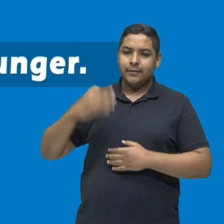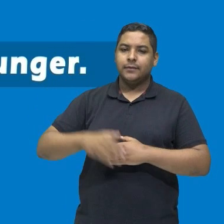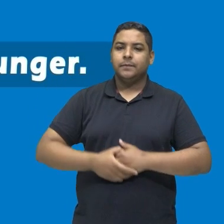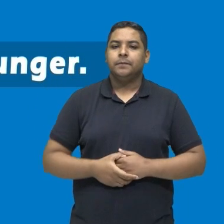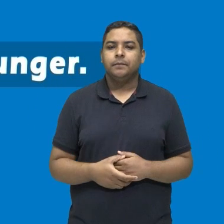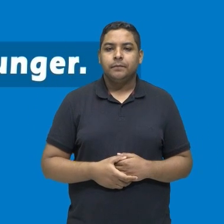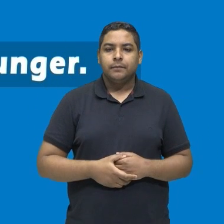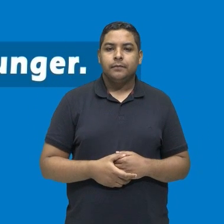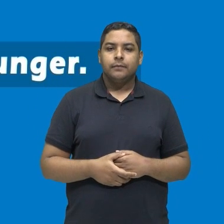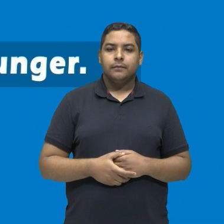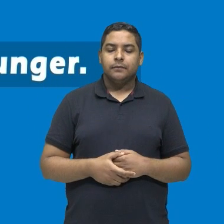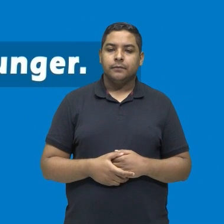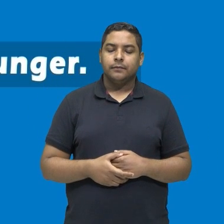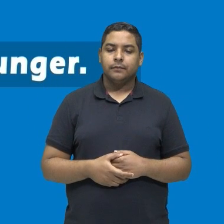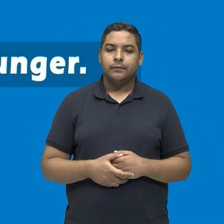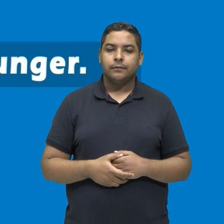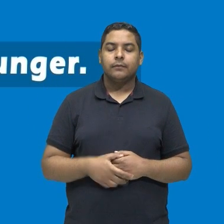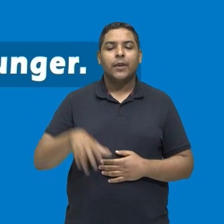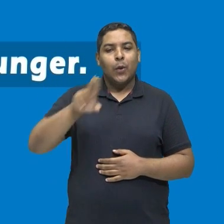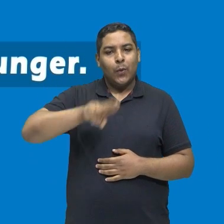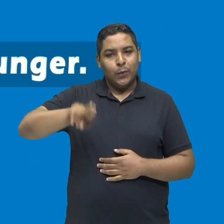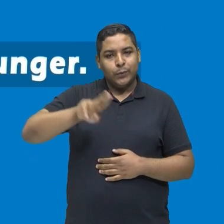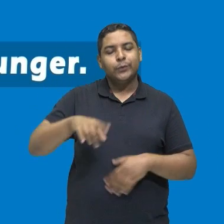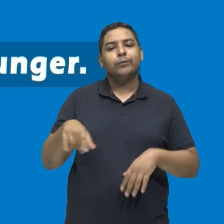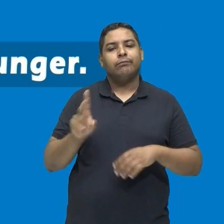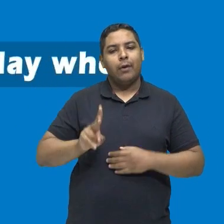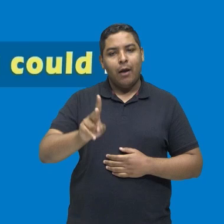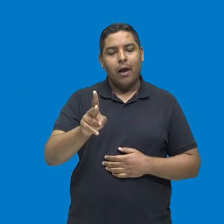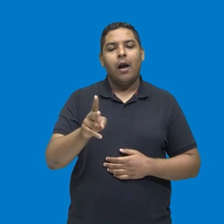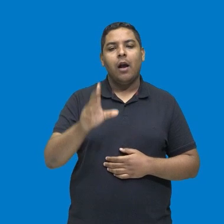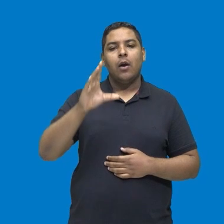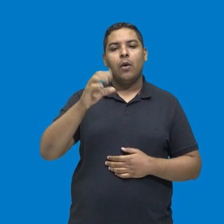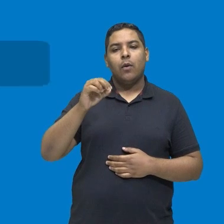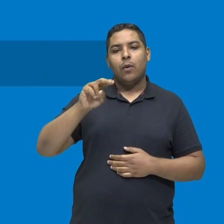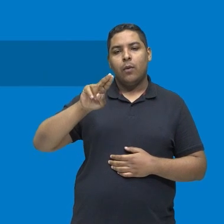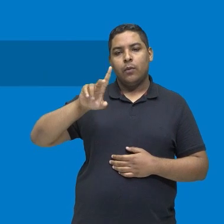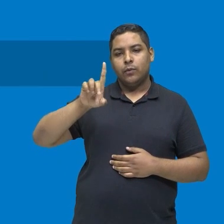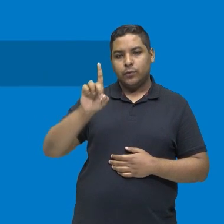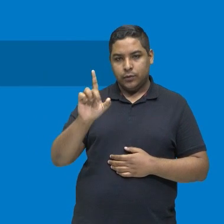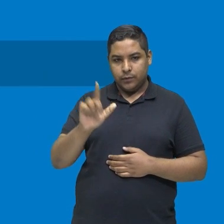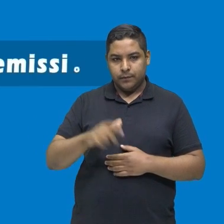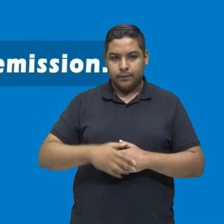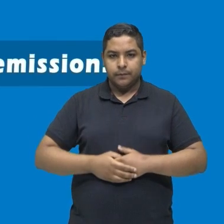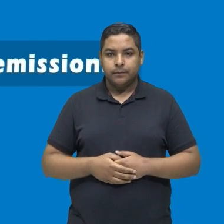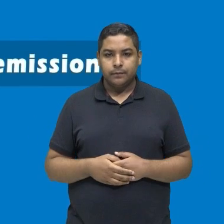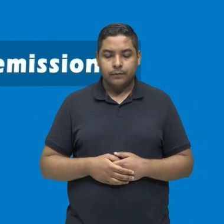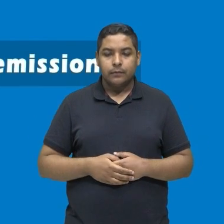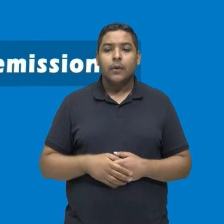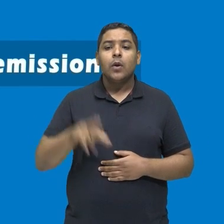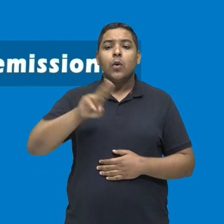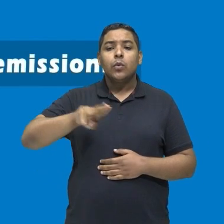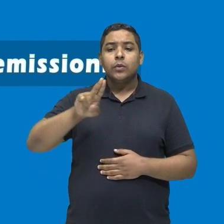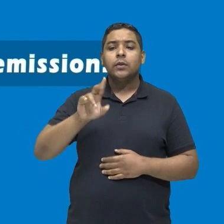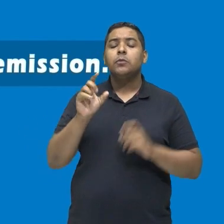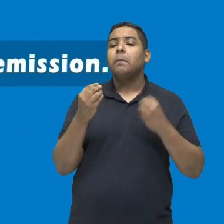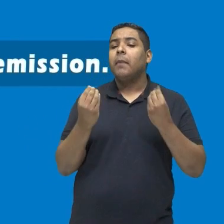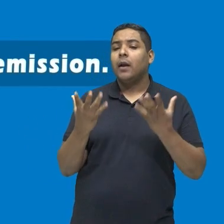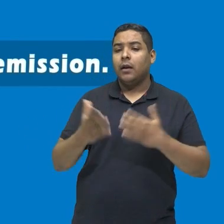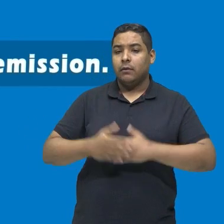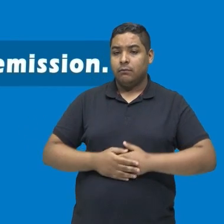Outra situação de uso aí do could, olha só. Então, usamos o could para falar